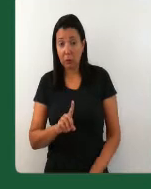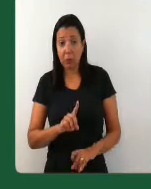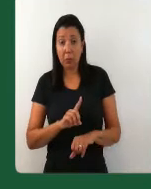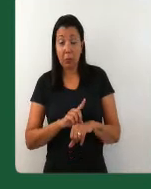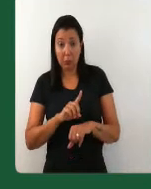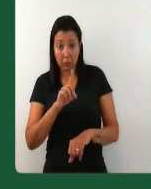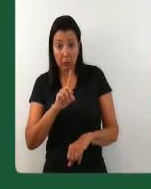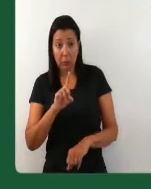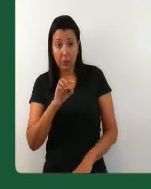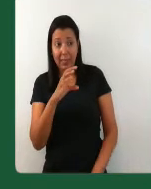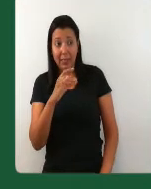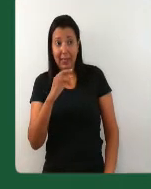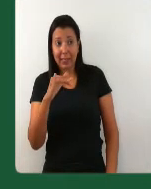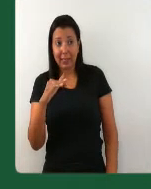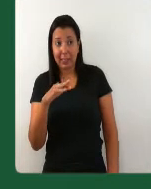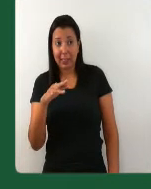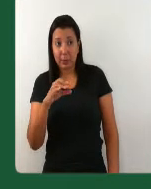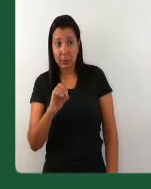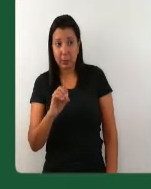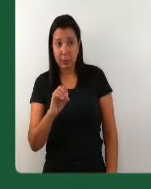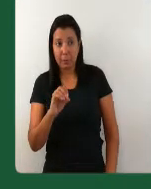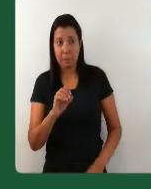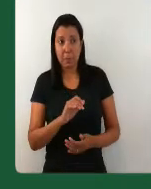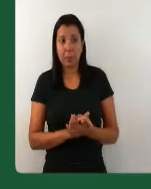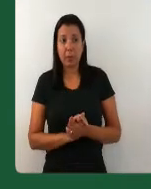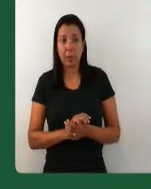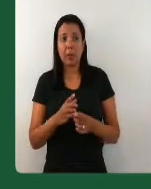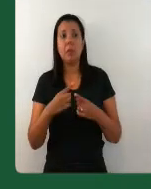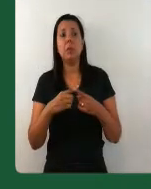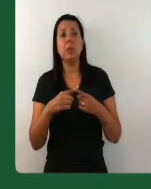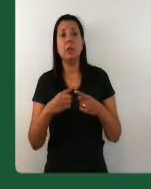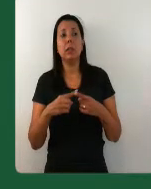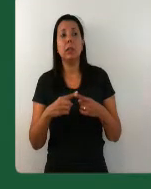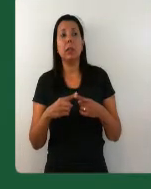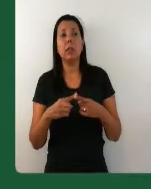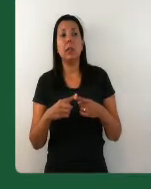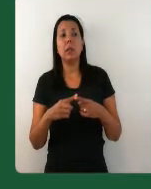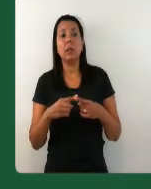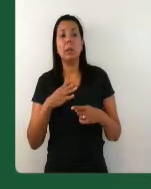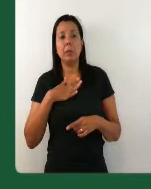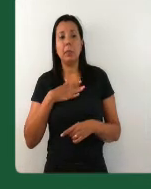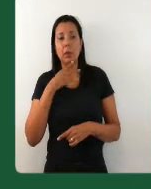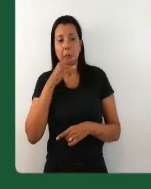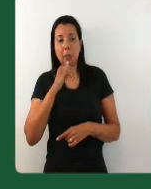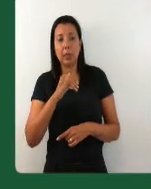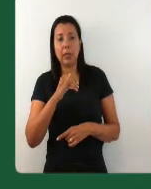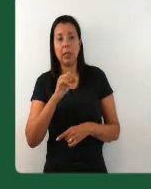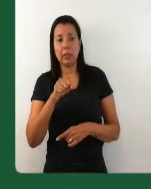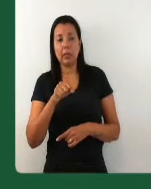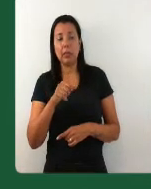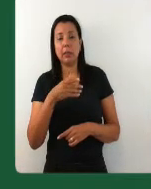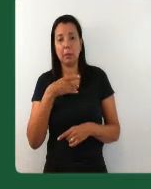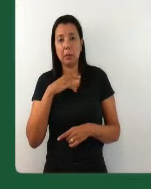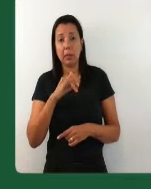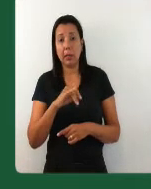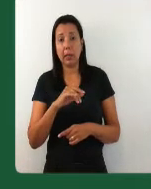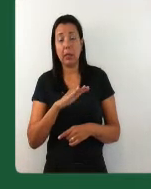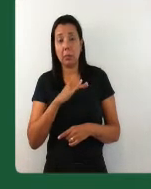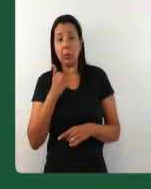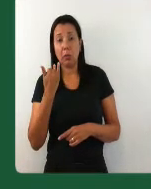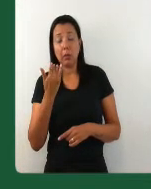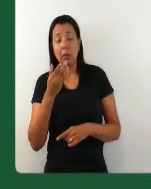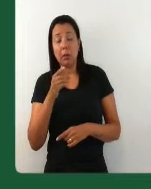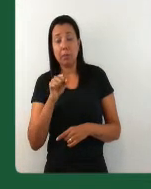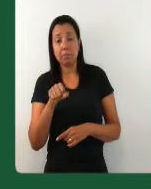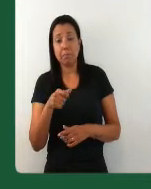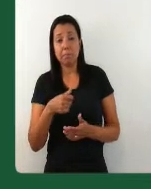Cássio Menezes Raposo do Amaral, o que é meu pai, né? Era meu pai. Infelizmente, ele